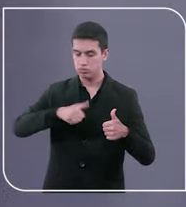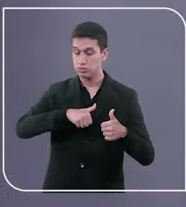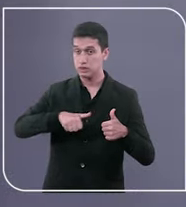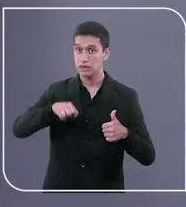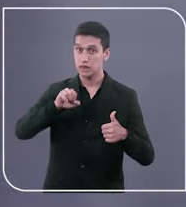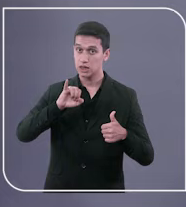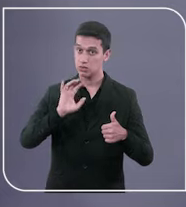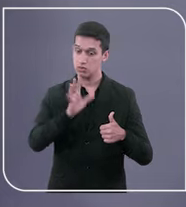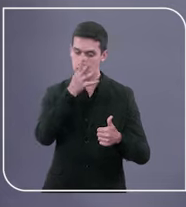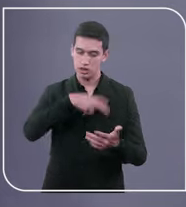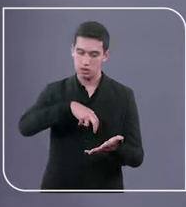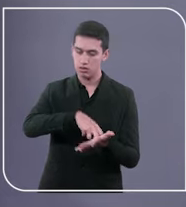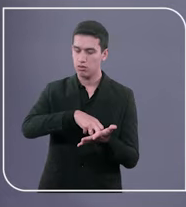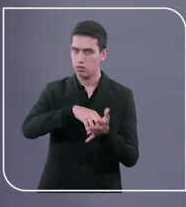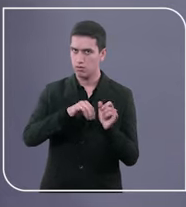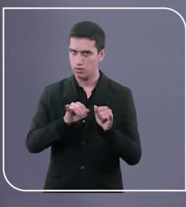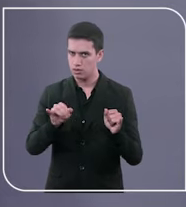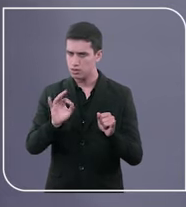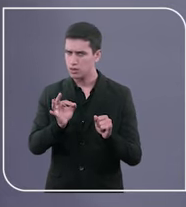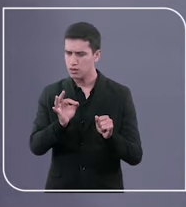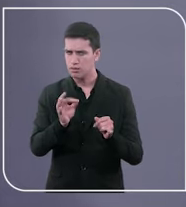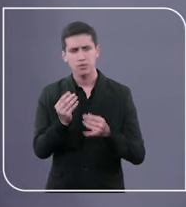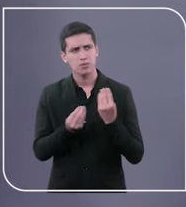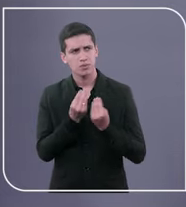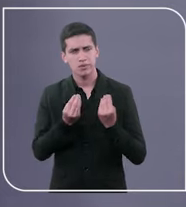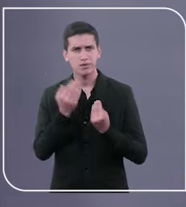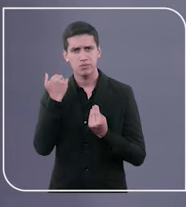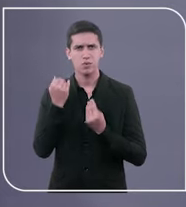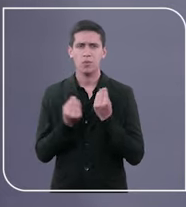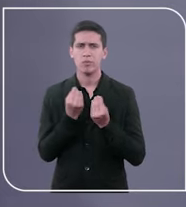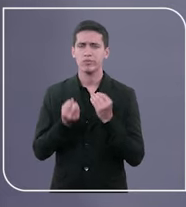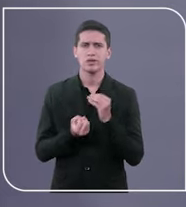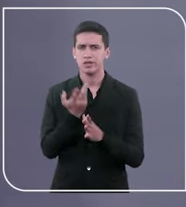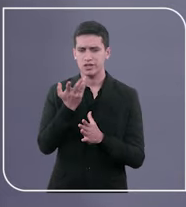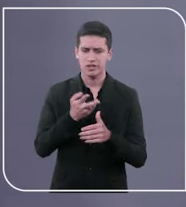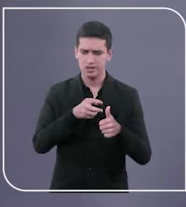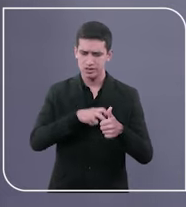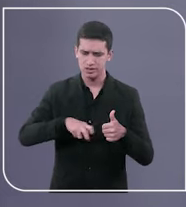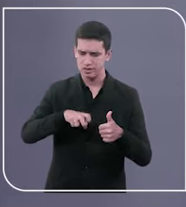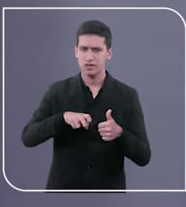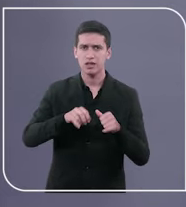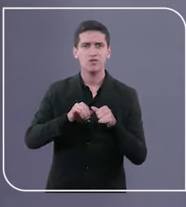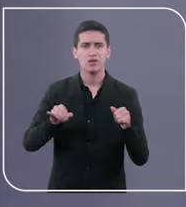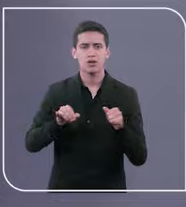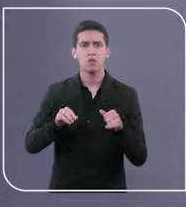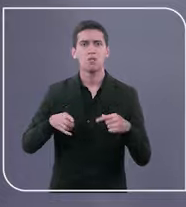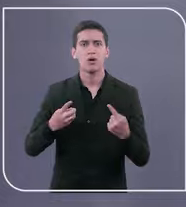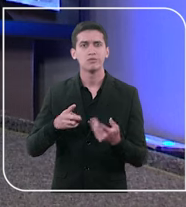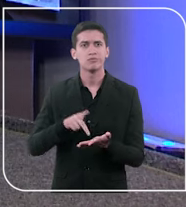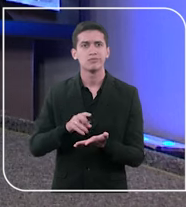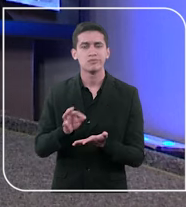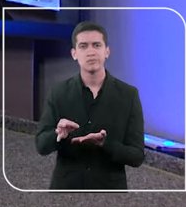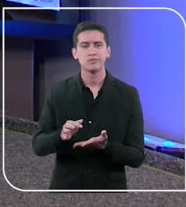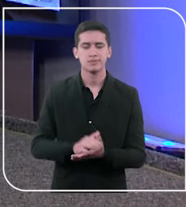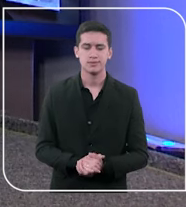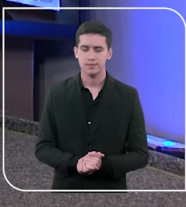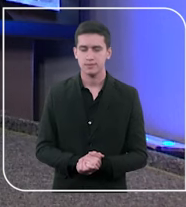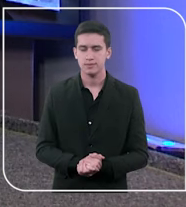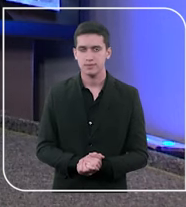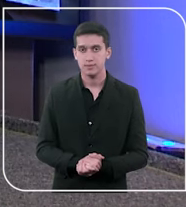caso de ocorrer a sentença de pronúncia, certo? Eu gostaria de entender como é que se forma, então, essa sentença de pronúncia, qual o rito?